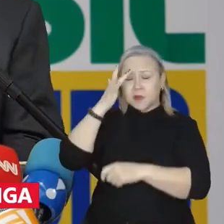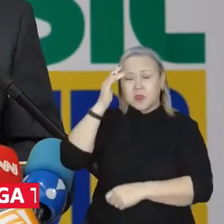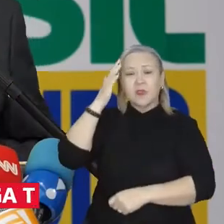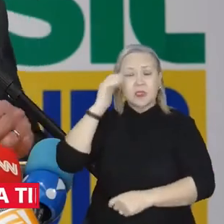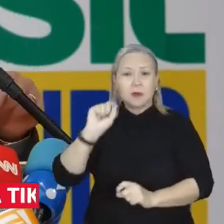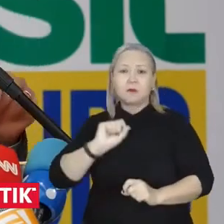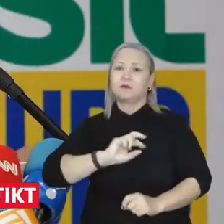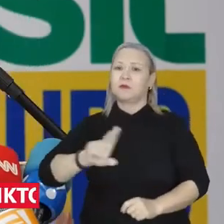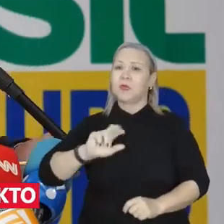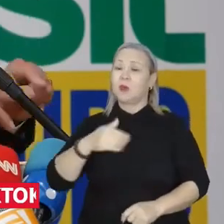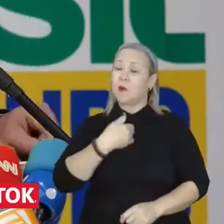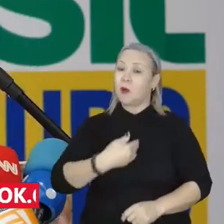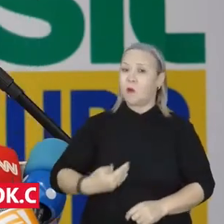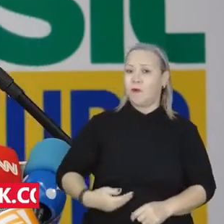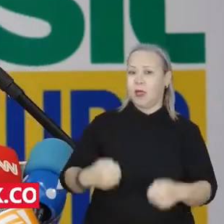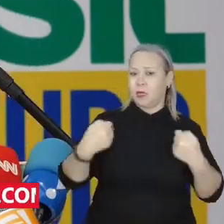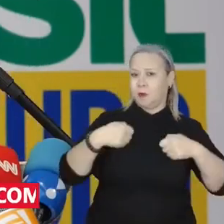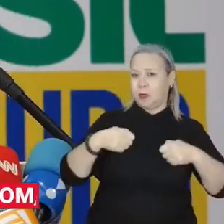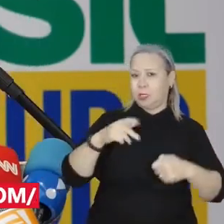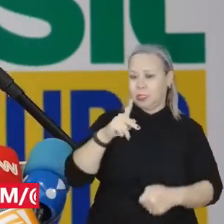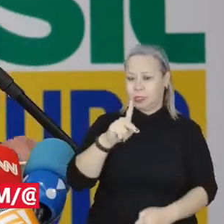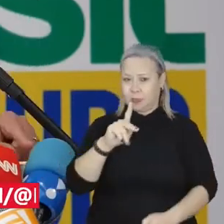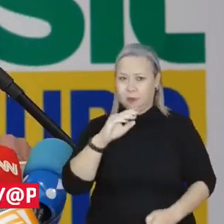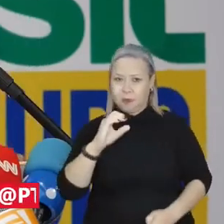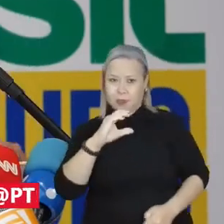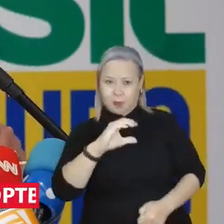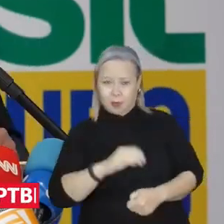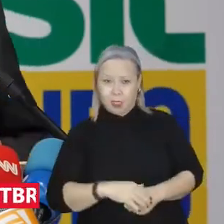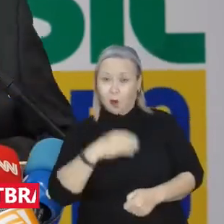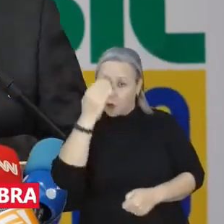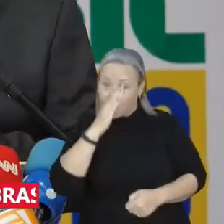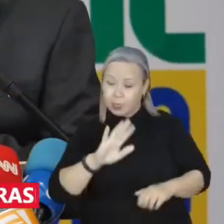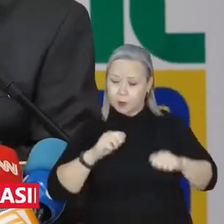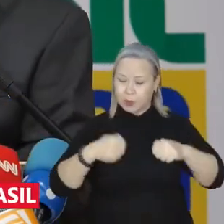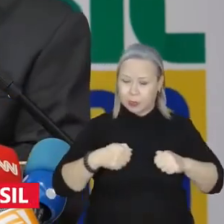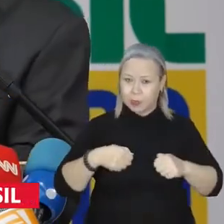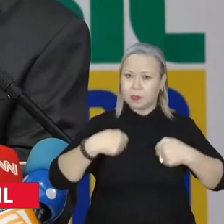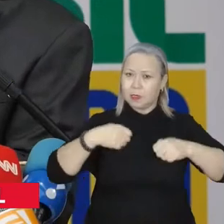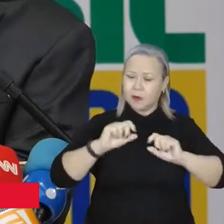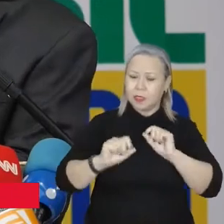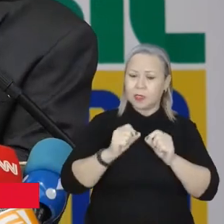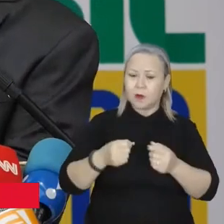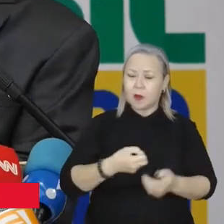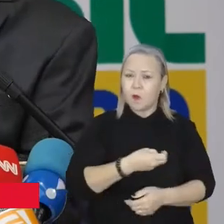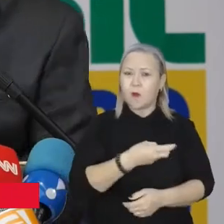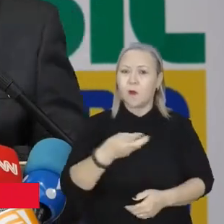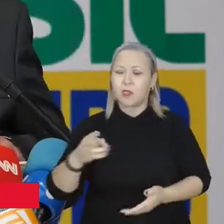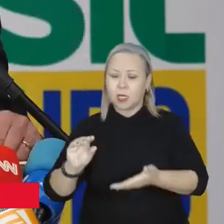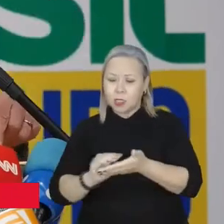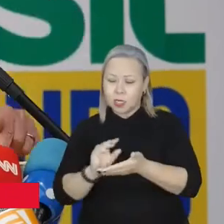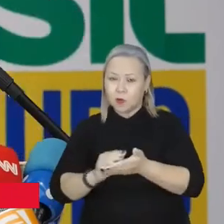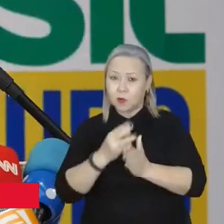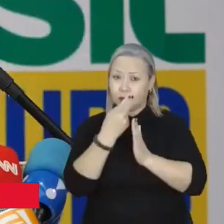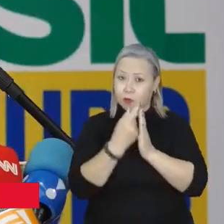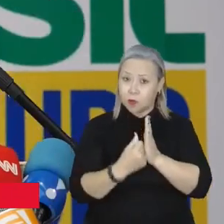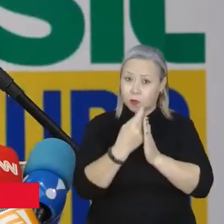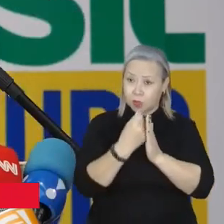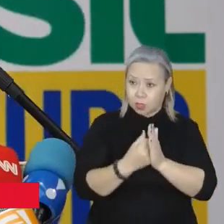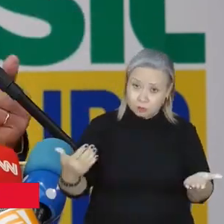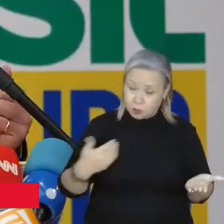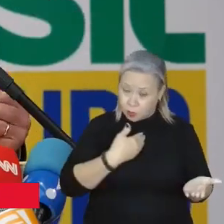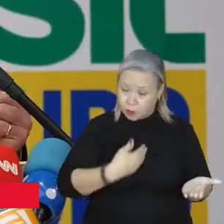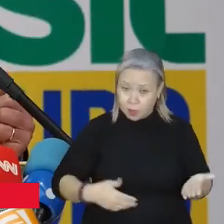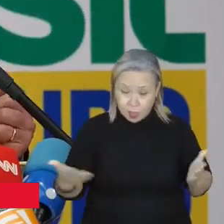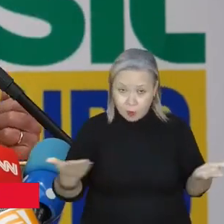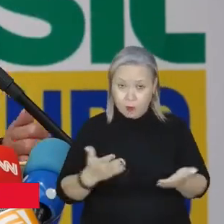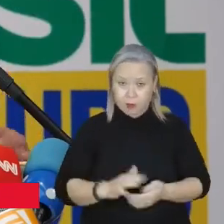que precisa dessa PEC é que o Brasil precisa dessa técnica que deveria ter colocado a quantidade de recurso no orçamento era o atual